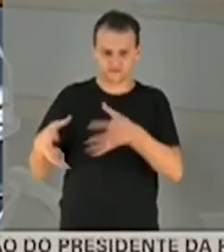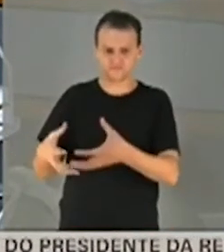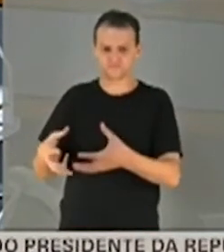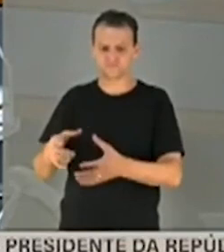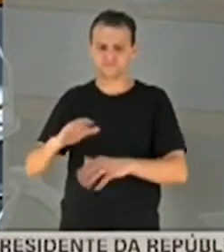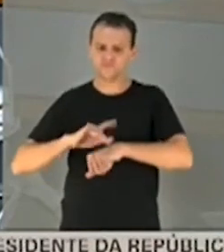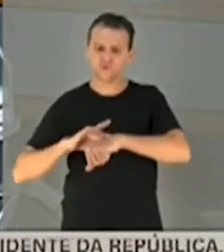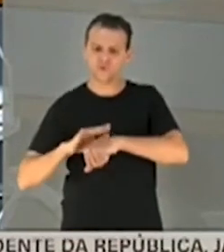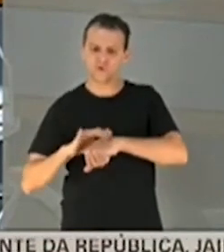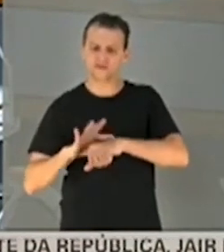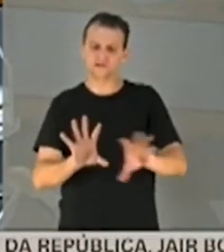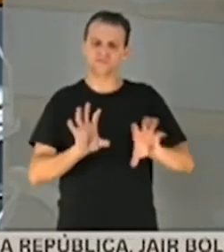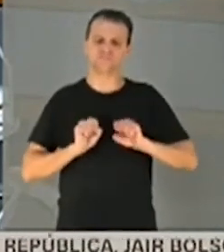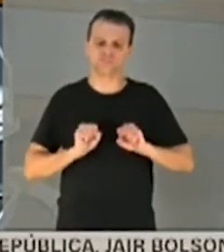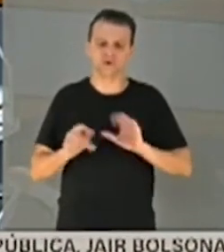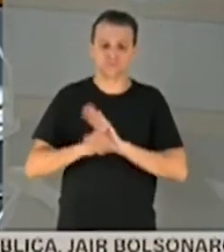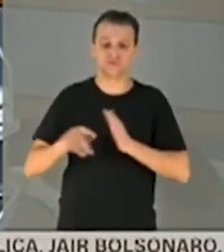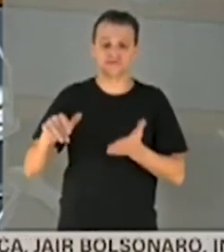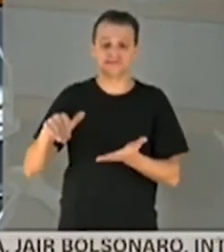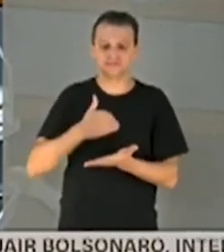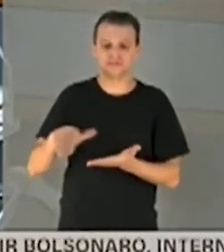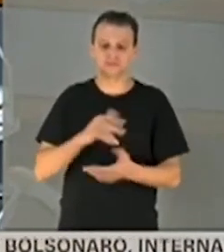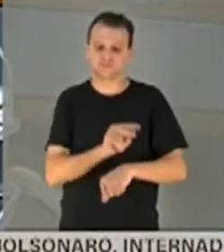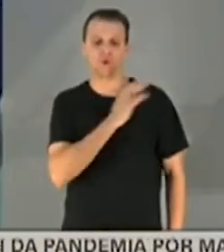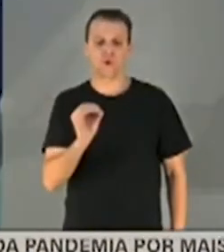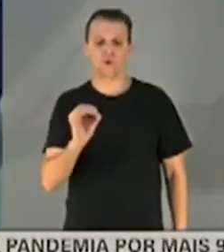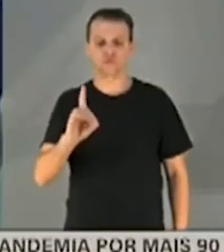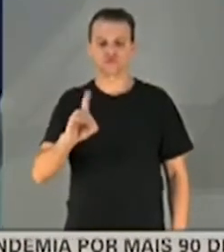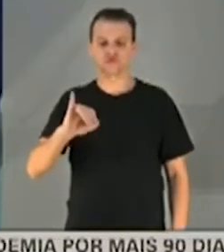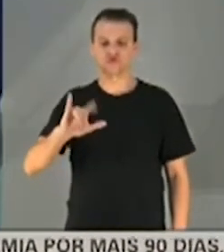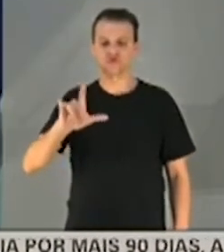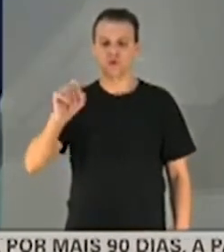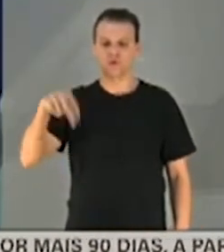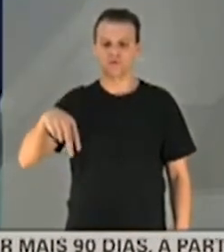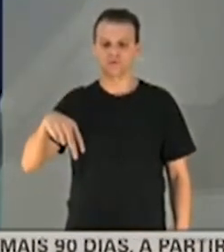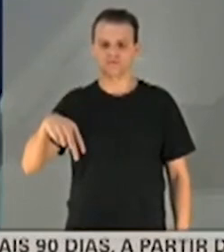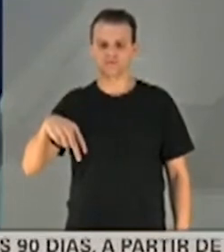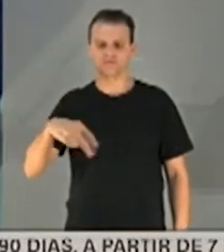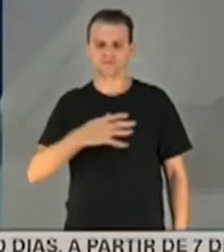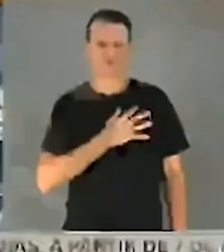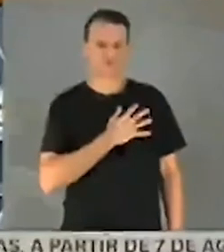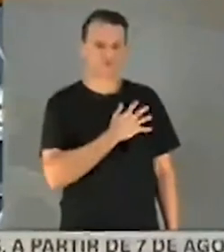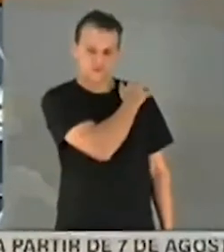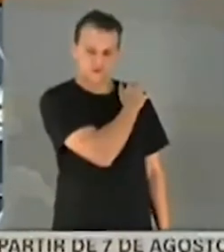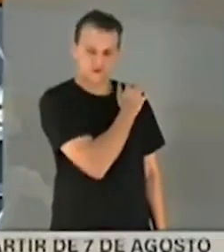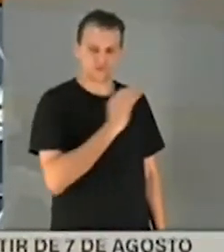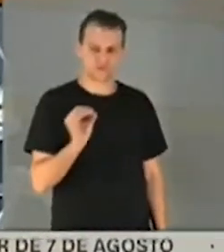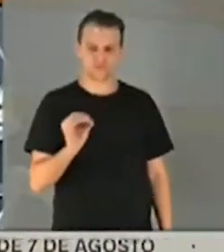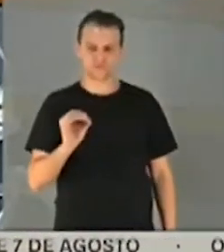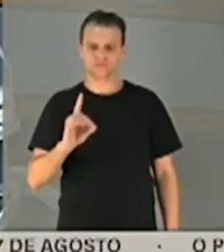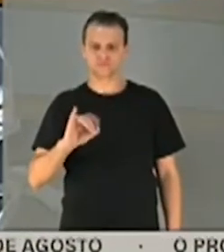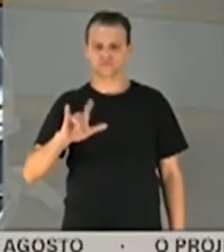Doenças Transmissíveis da Secretaria de Vigilância de Saúde. O Odilon é coronel? Coronel Odilon, é a qualificação que